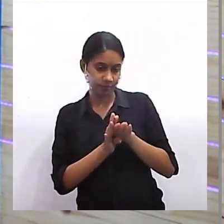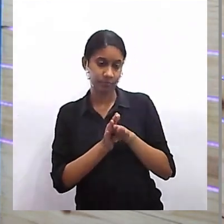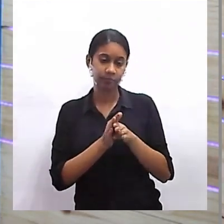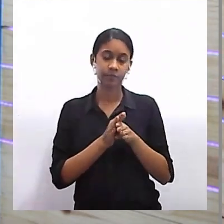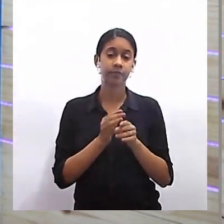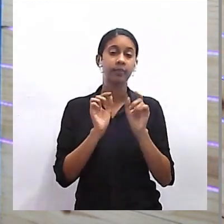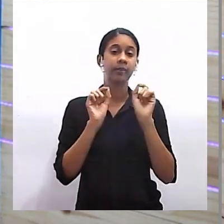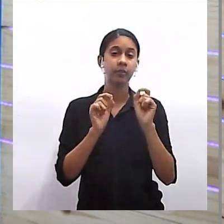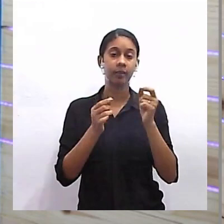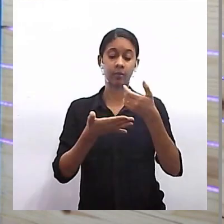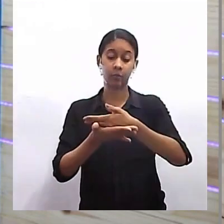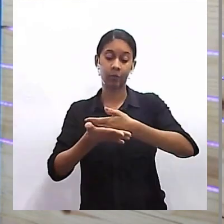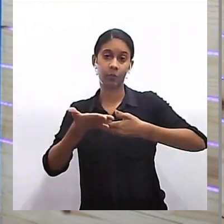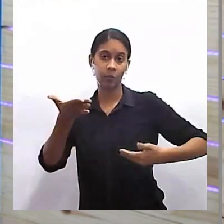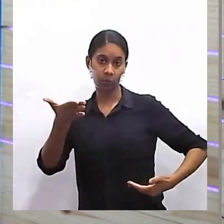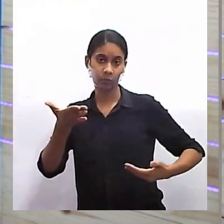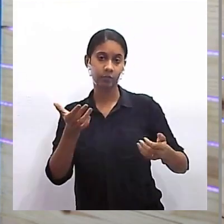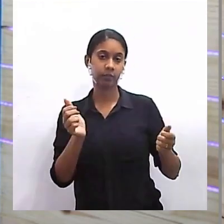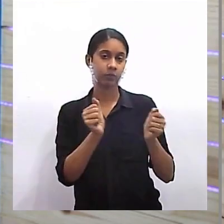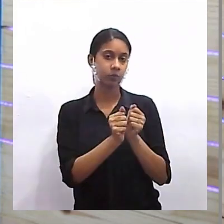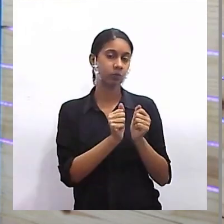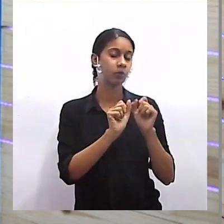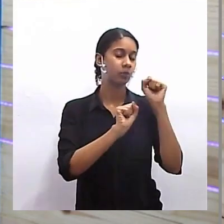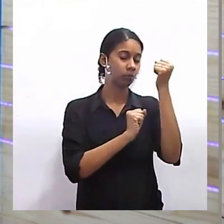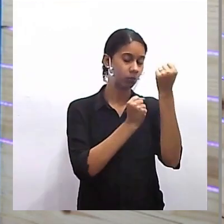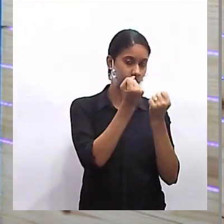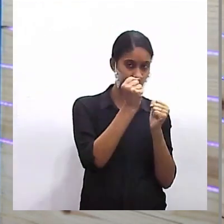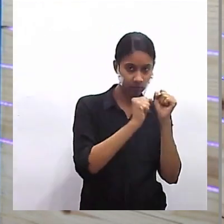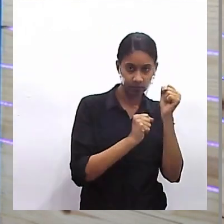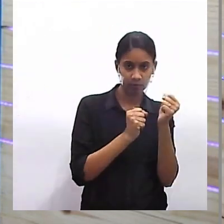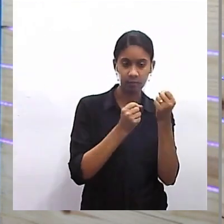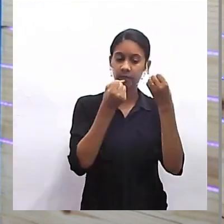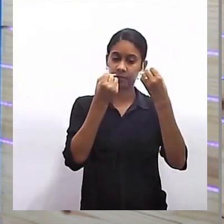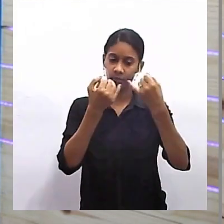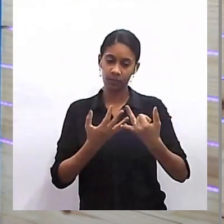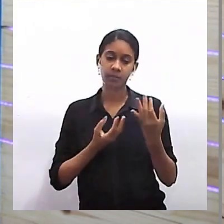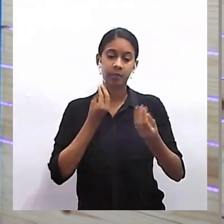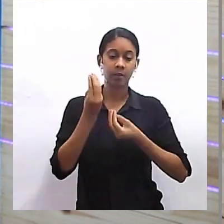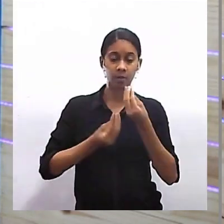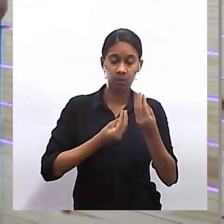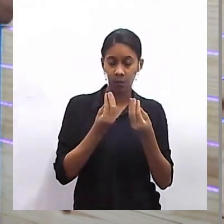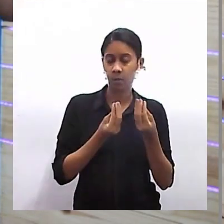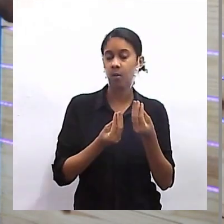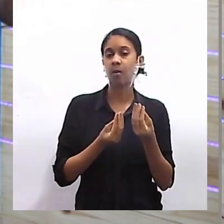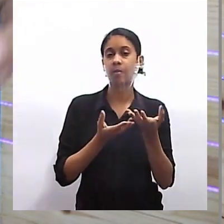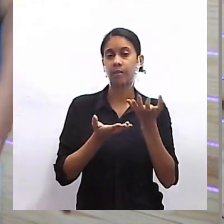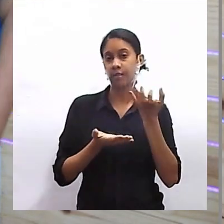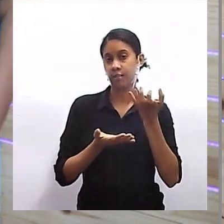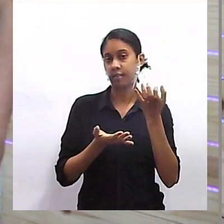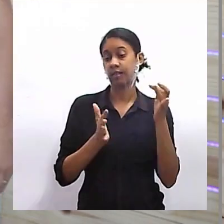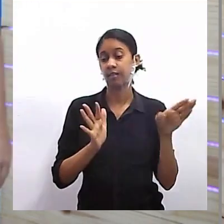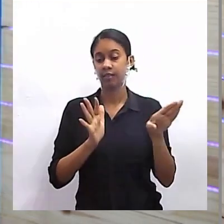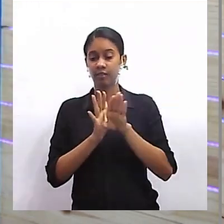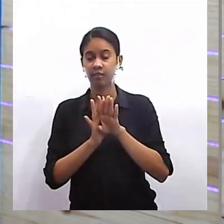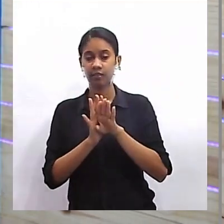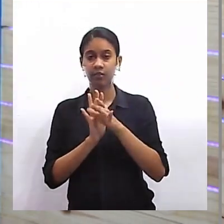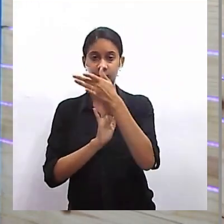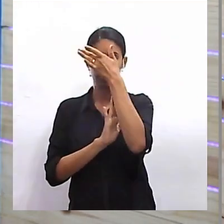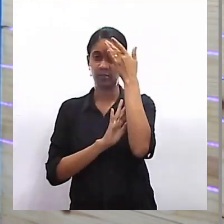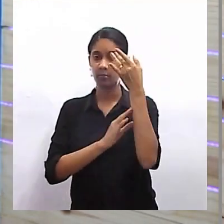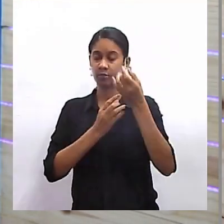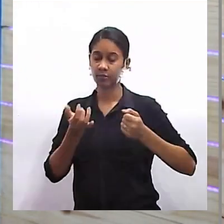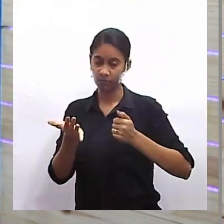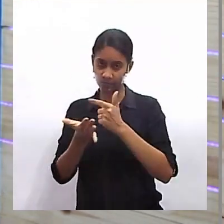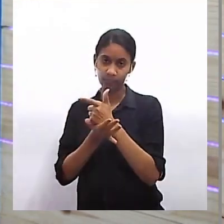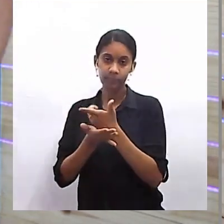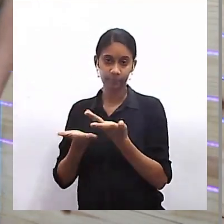que é o contrato com o meu fornecedor, de acordo com o grau de qualidade que ele queira também, né? Para o cliente dele final.